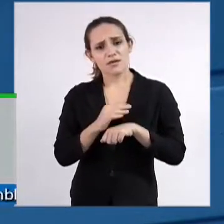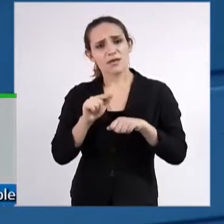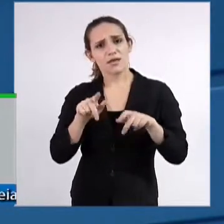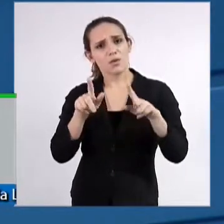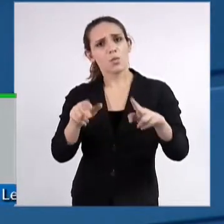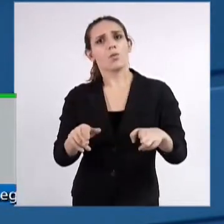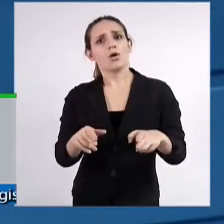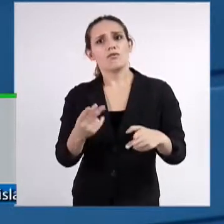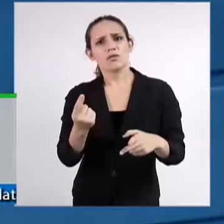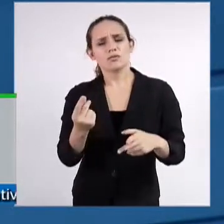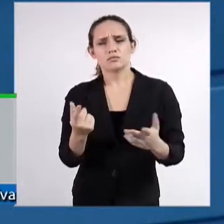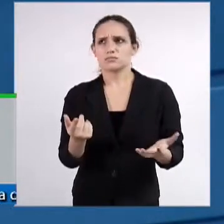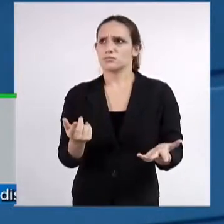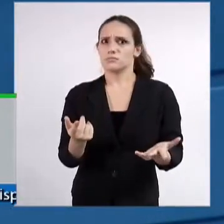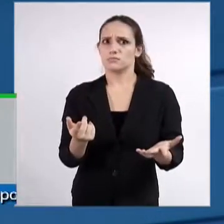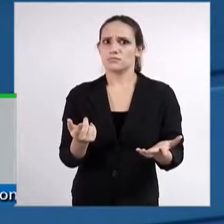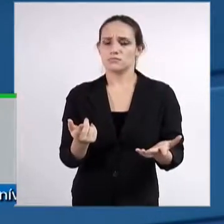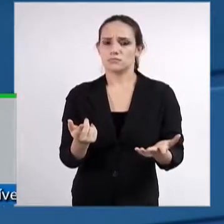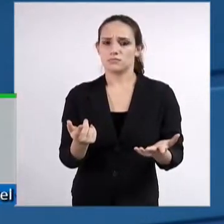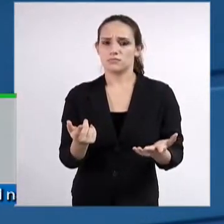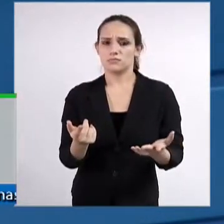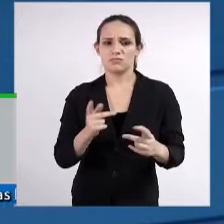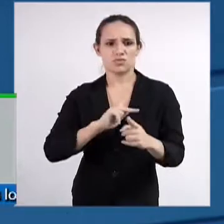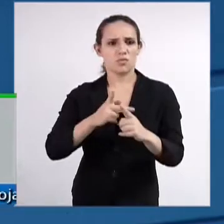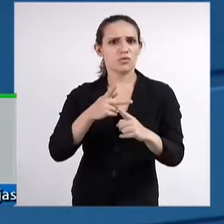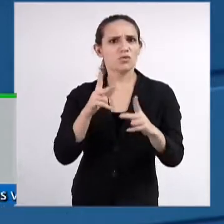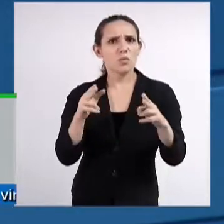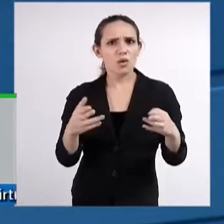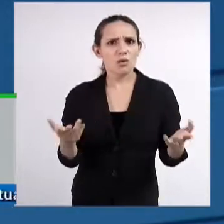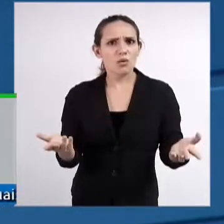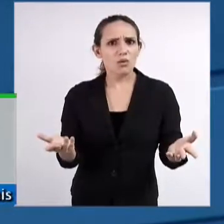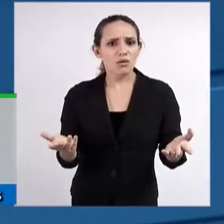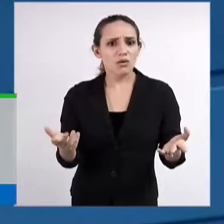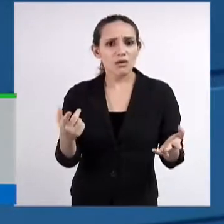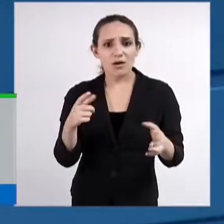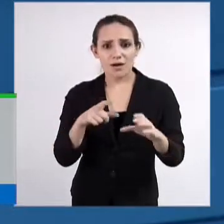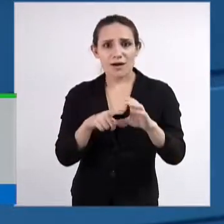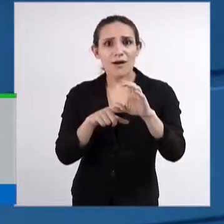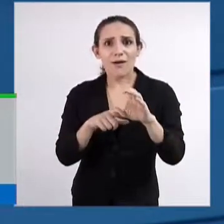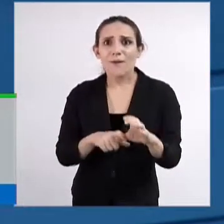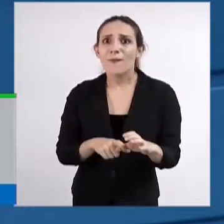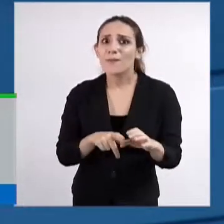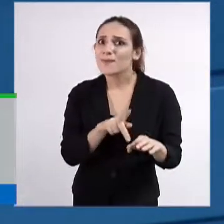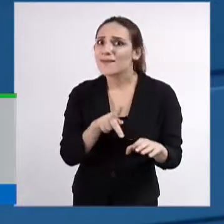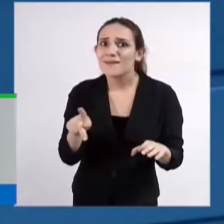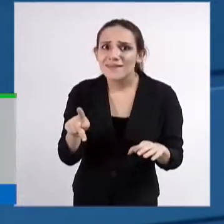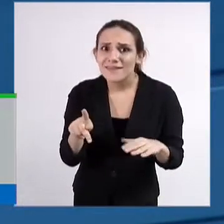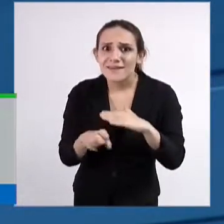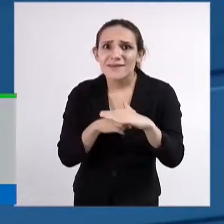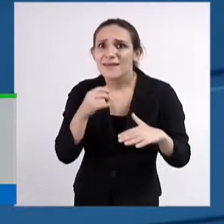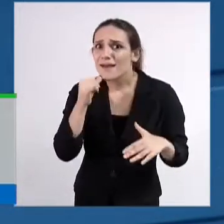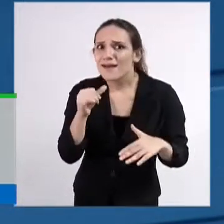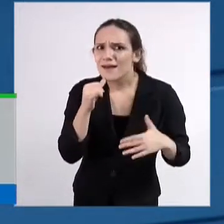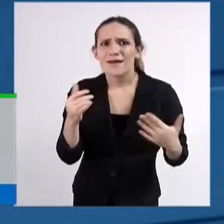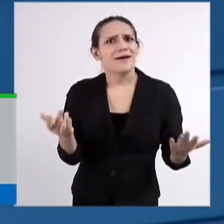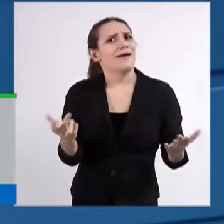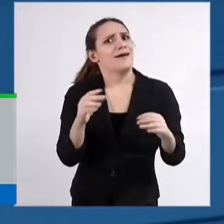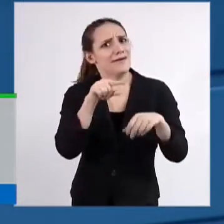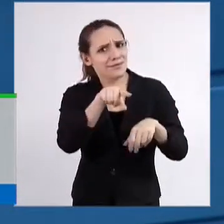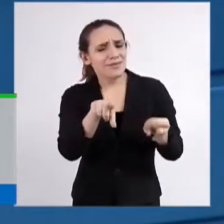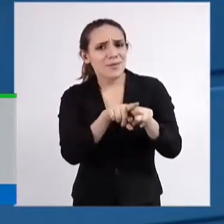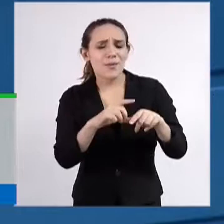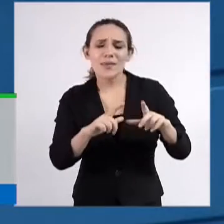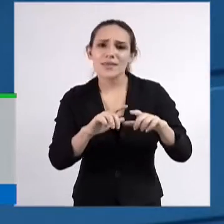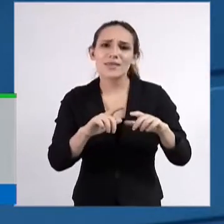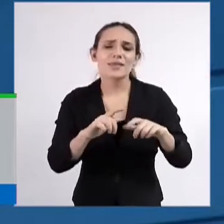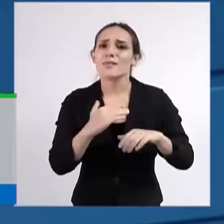o mesmo valor. Quer dizer, dobrou também a conta do presidente da Energisa. Isso foi dito aqui nessa reunião. Então, essa casa